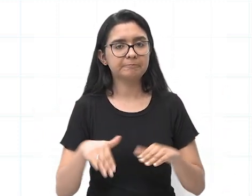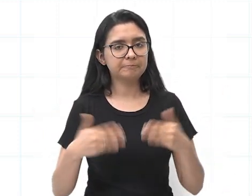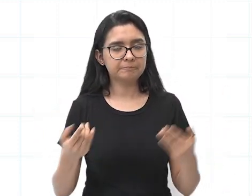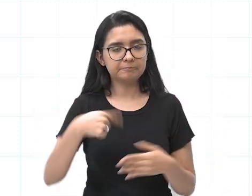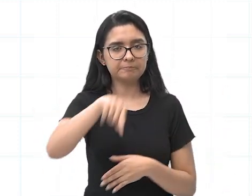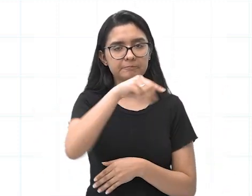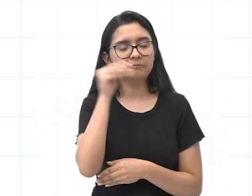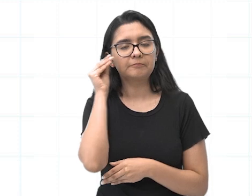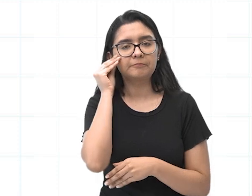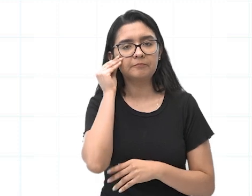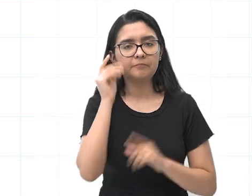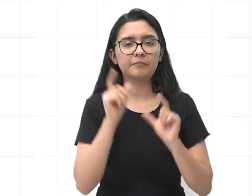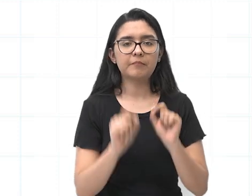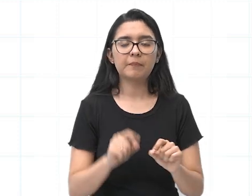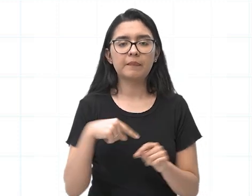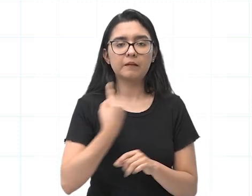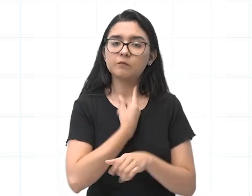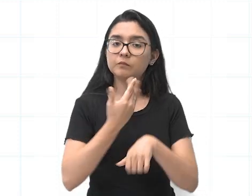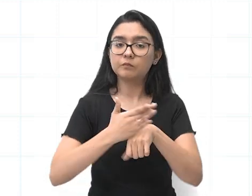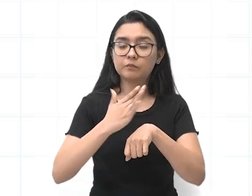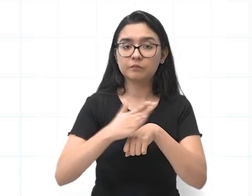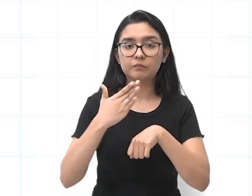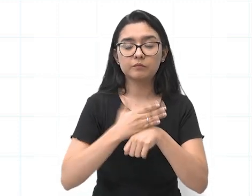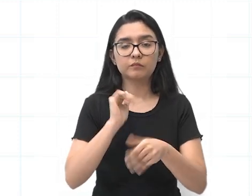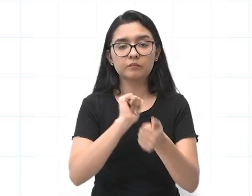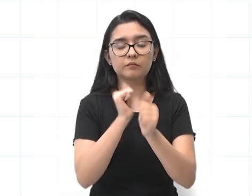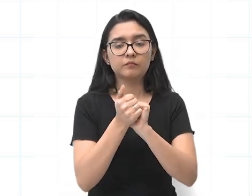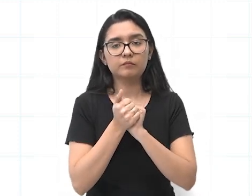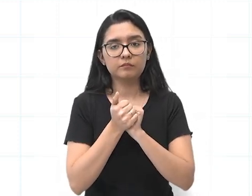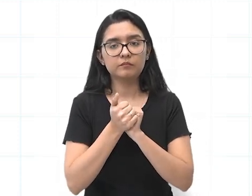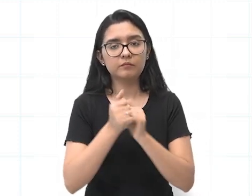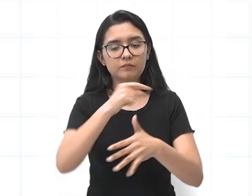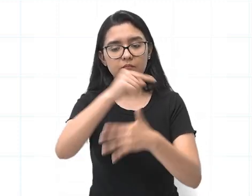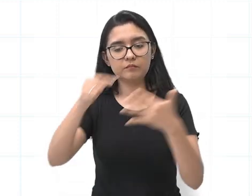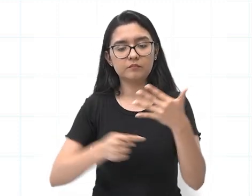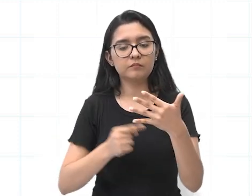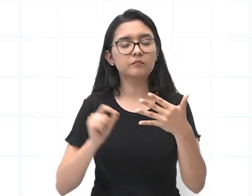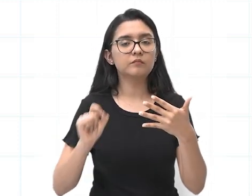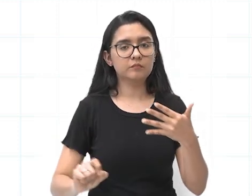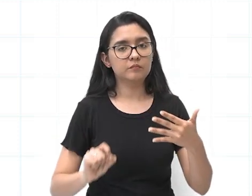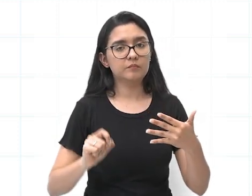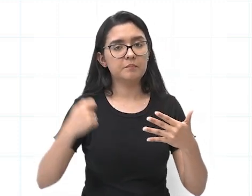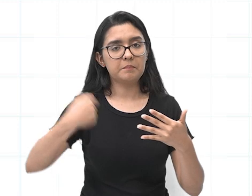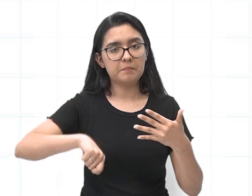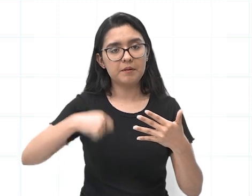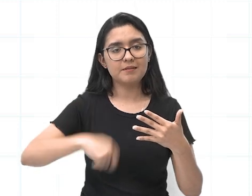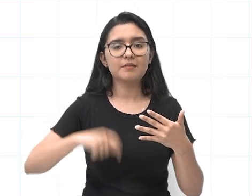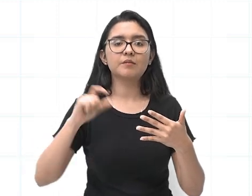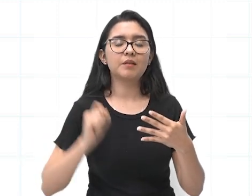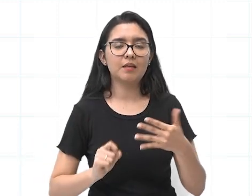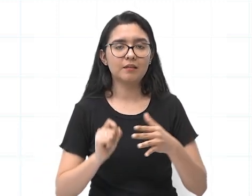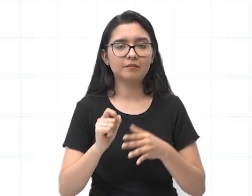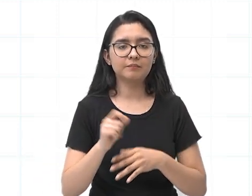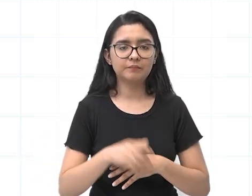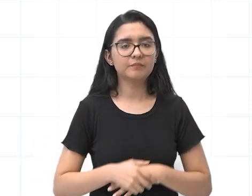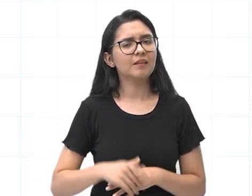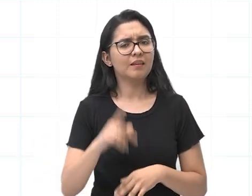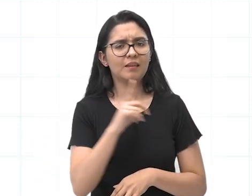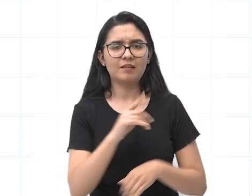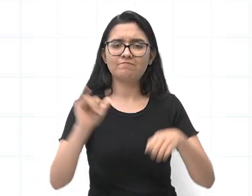gente fica ali com foco total, que é para mirar bastante o nosso alvo, né? Outro benefício é